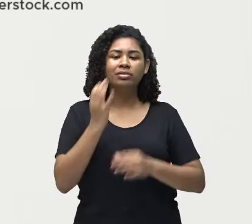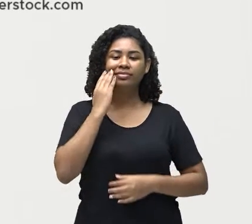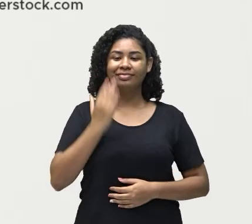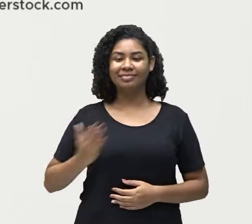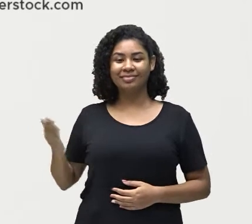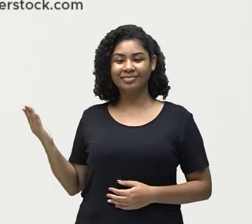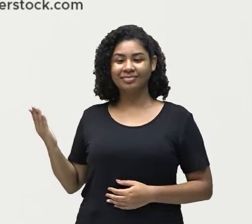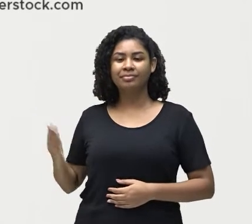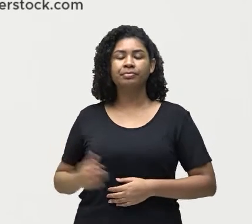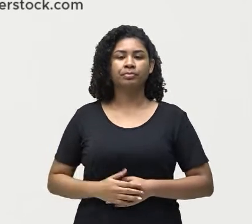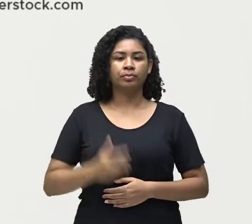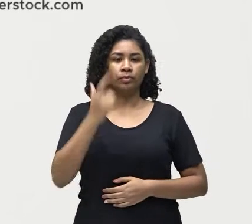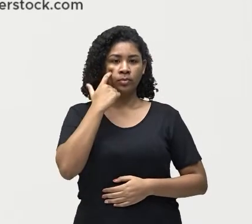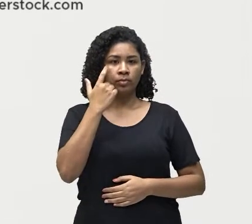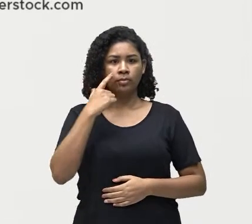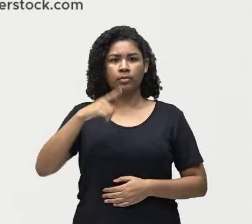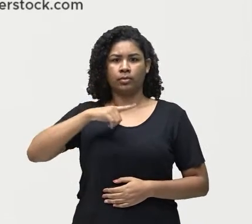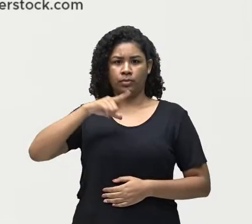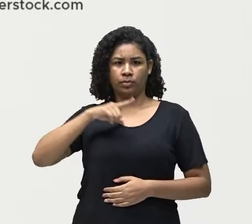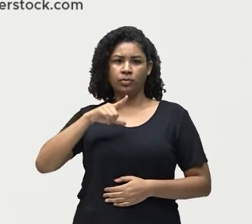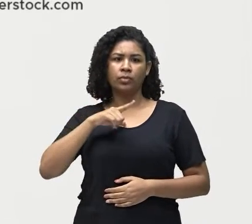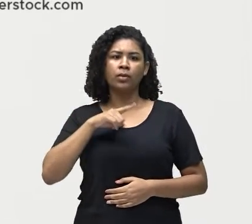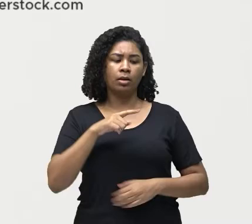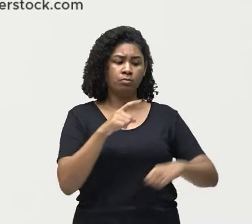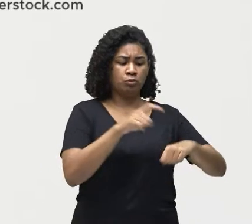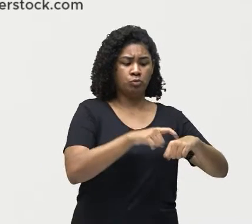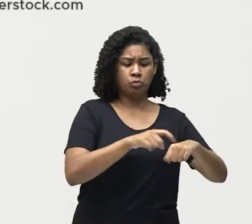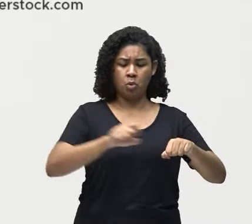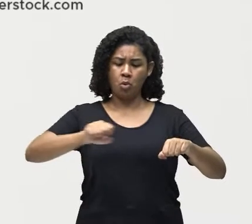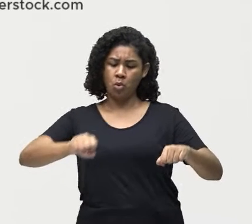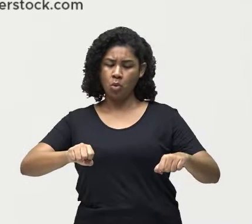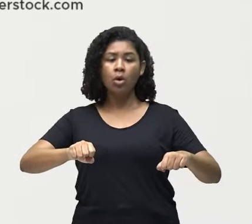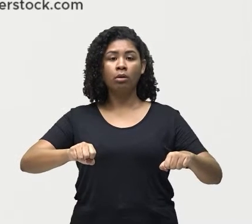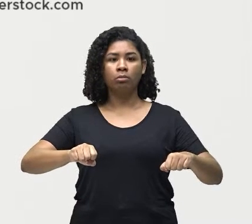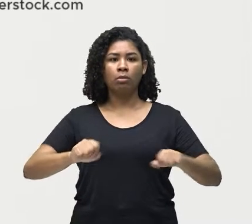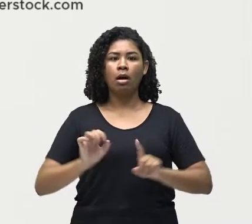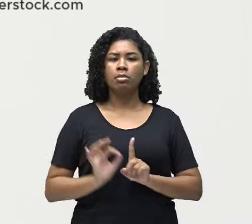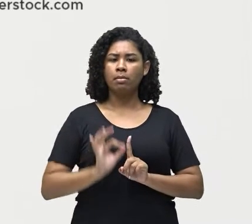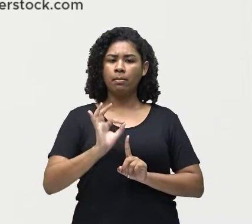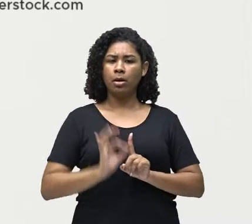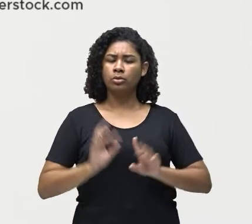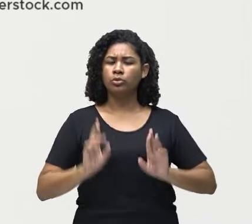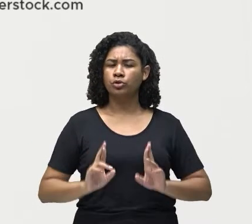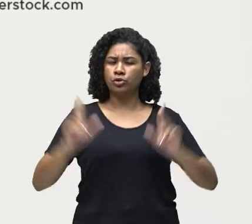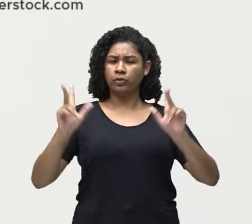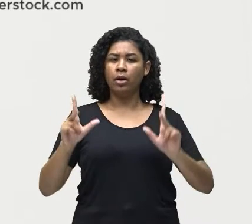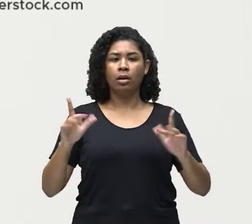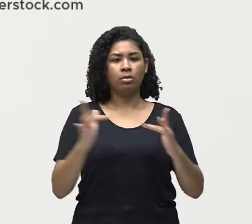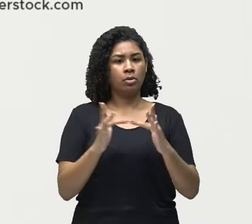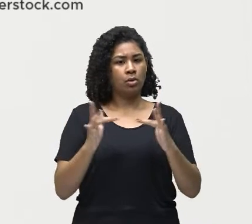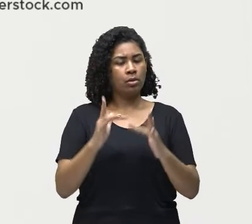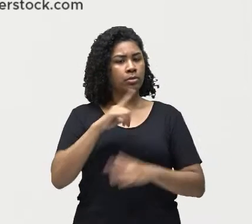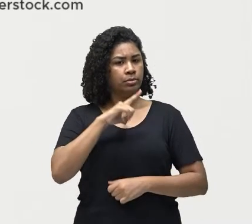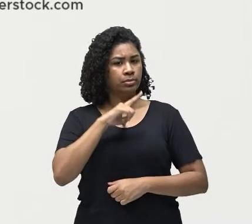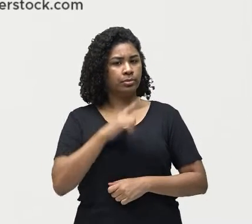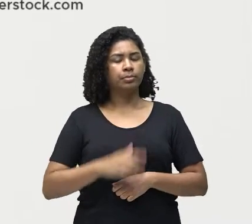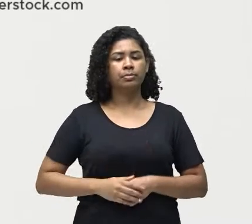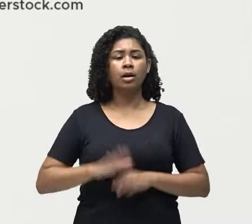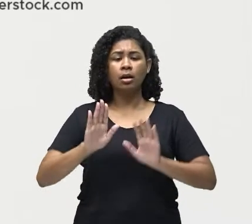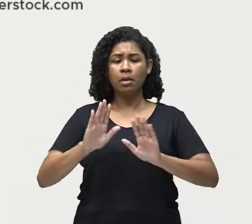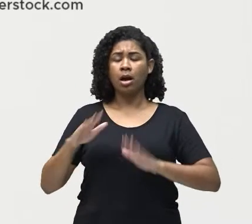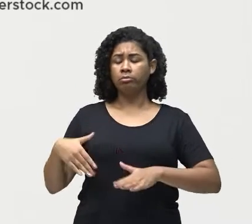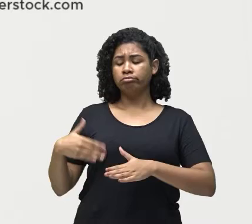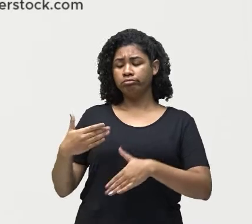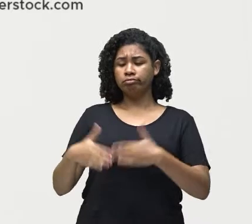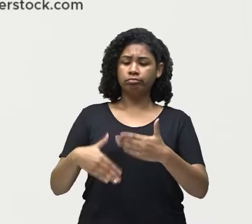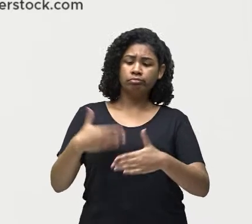Quando dois corpos com temperaturas diferentes estão em contato, Depois de certo tempo, nota-se que